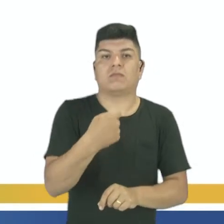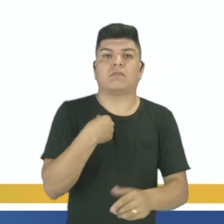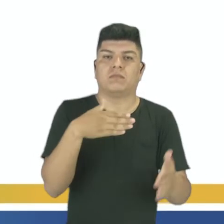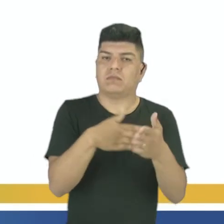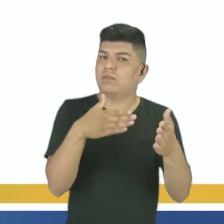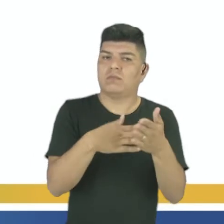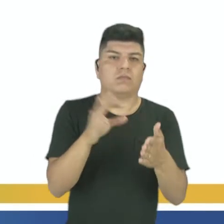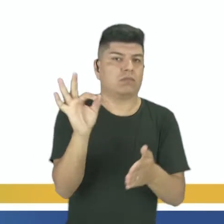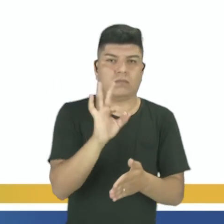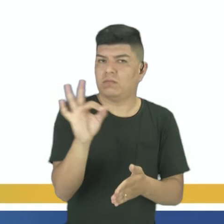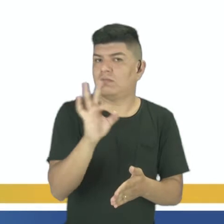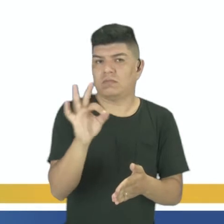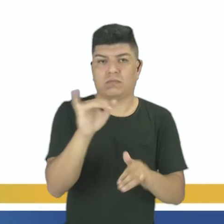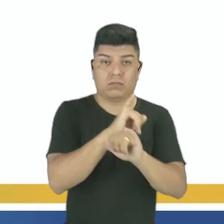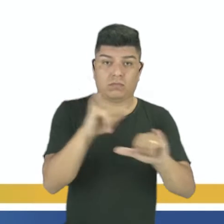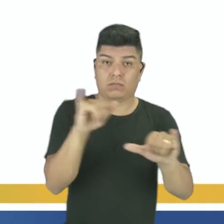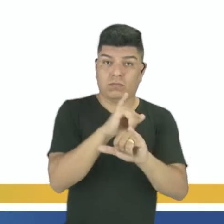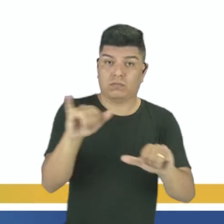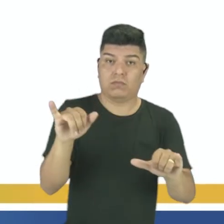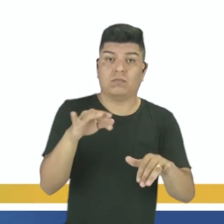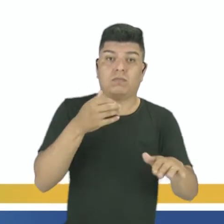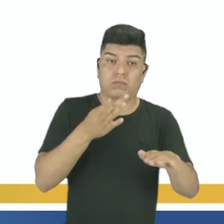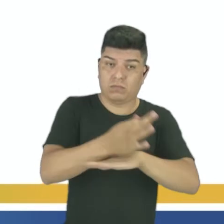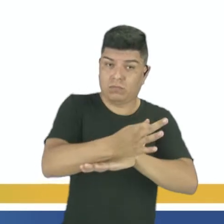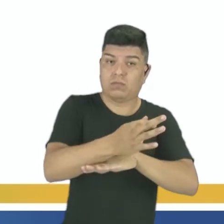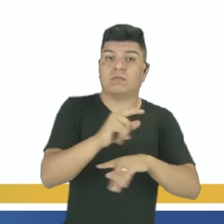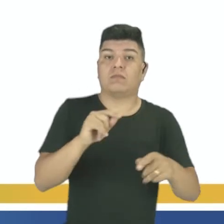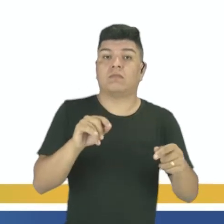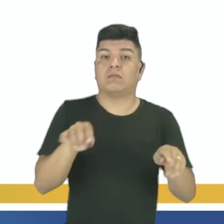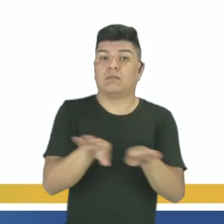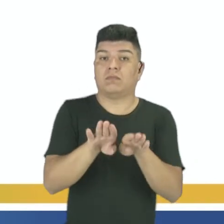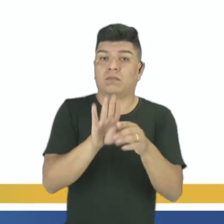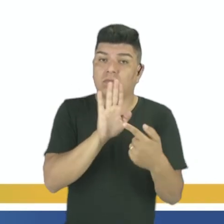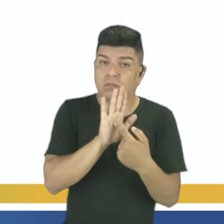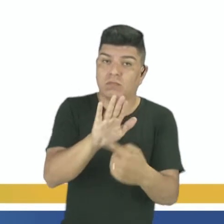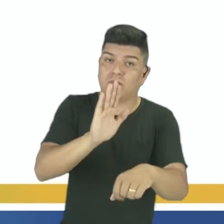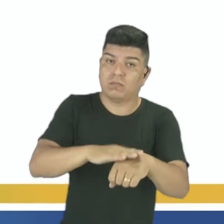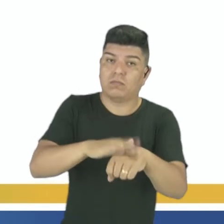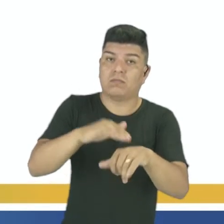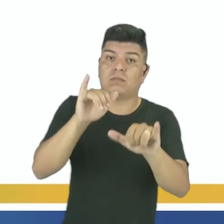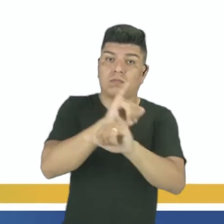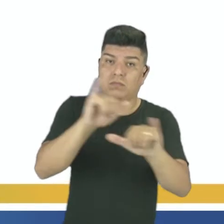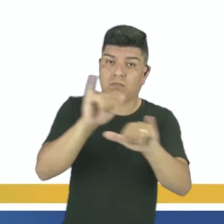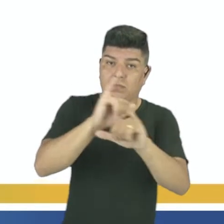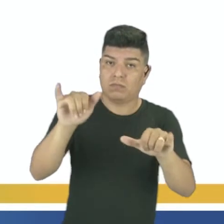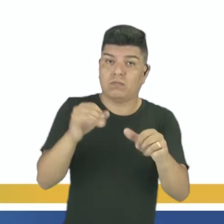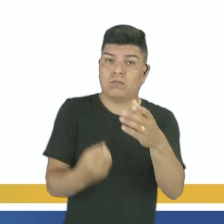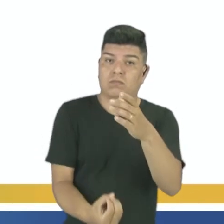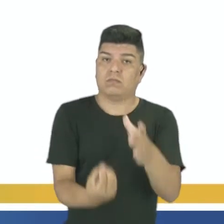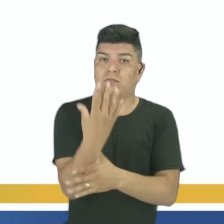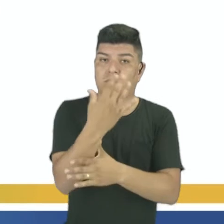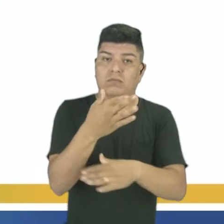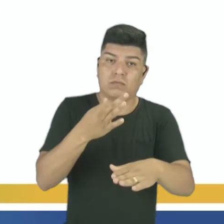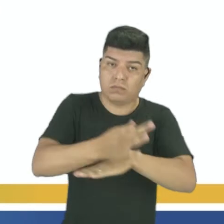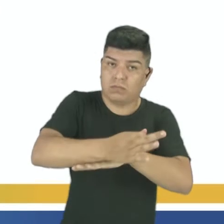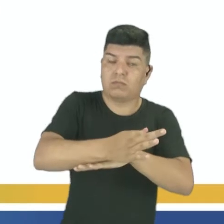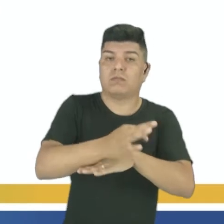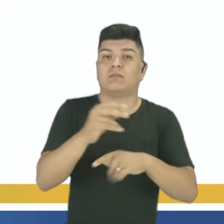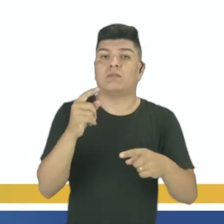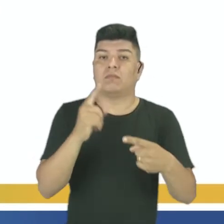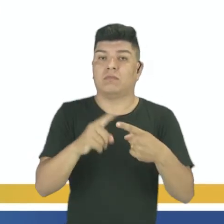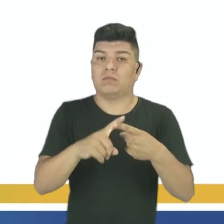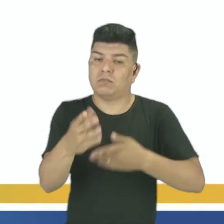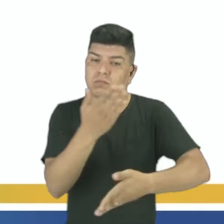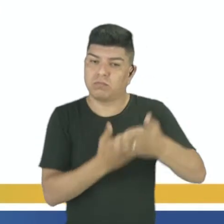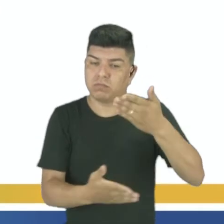limitou-se apenas a informar o que são fake news. Ela oferece mais informações, como a origem do fake news, a razão da